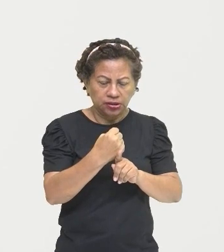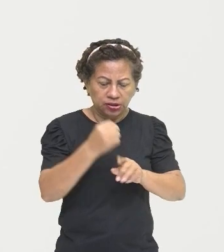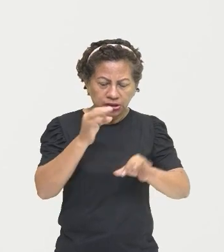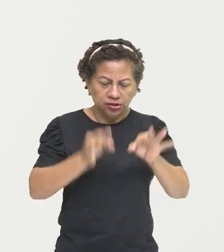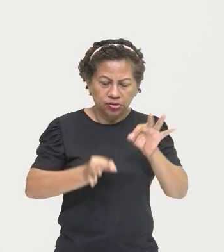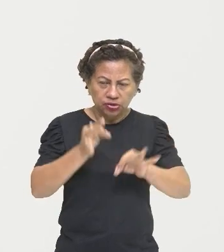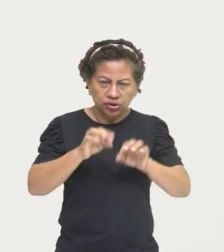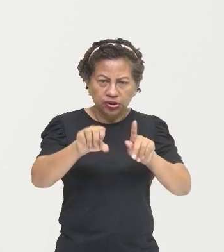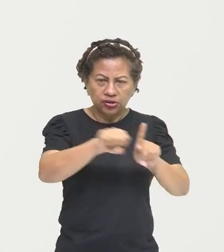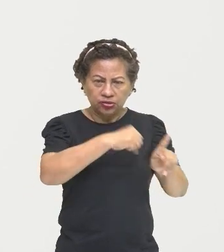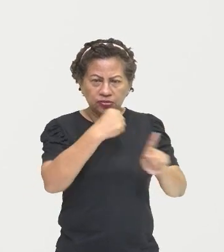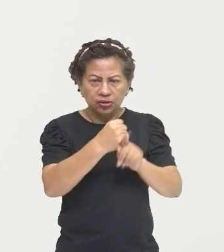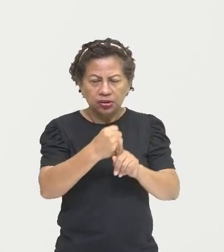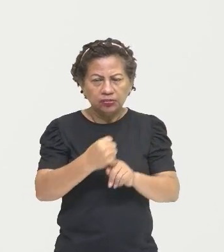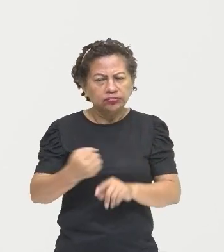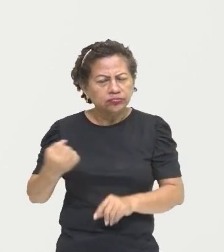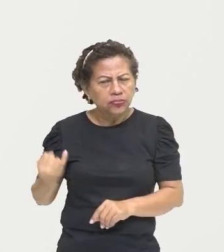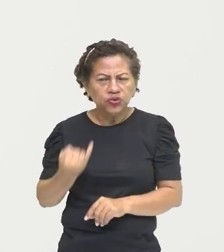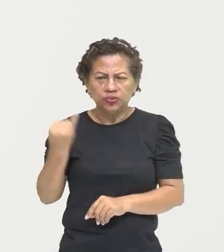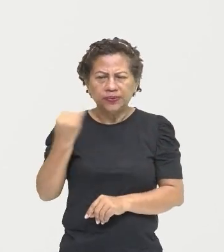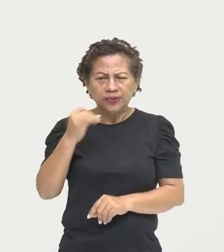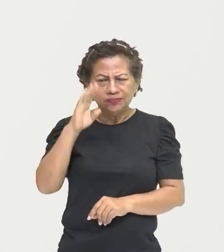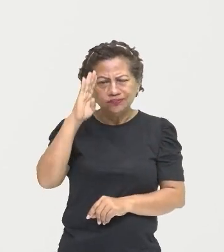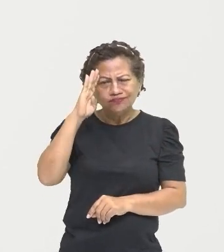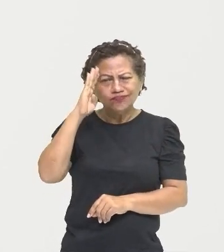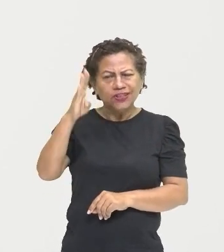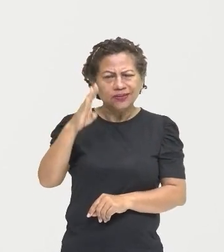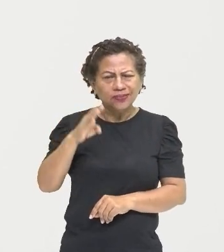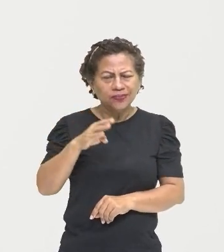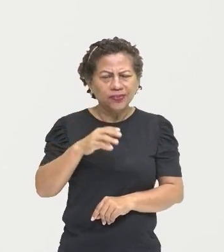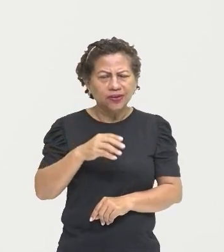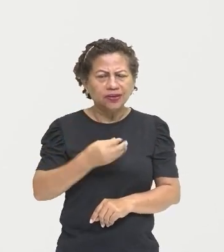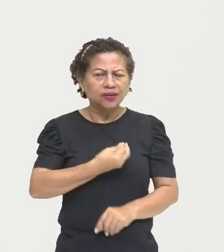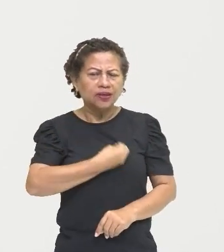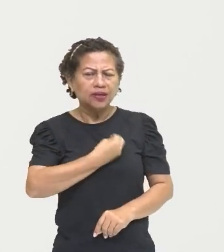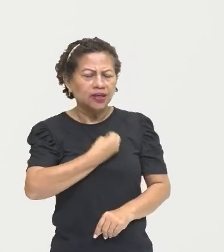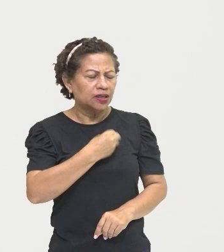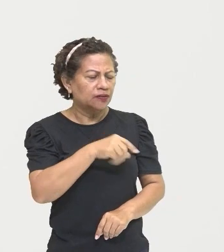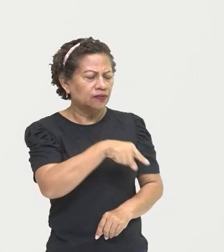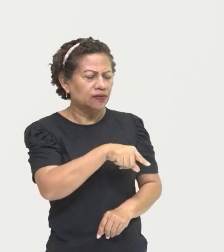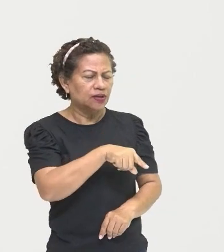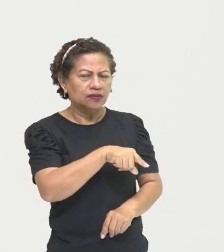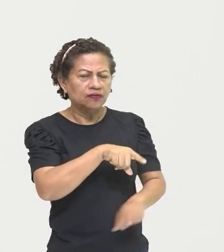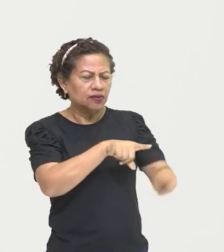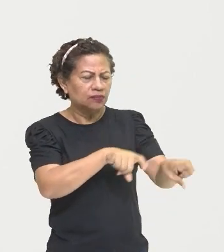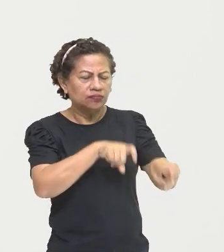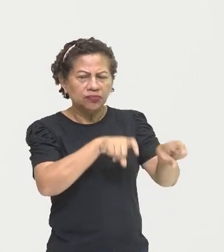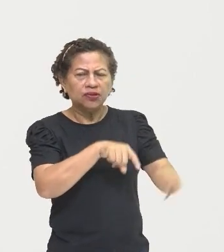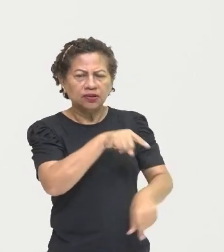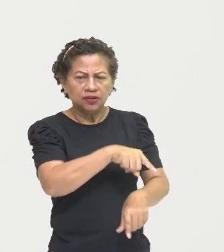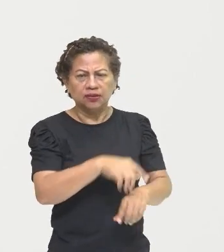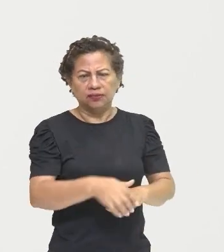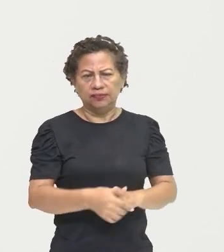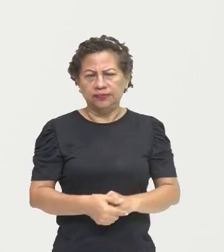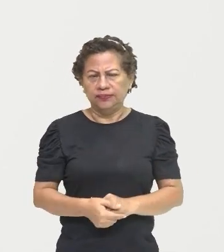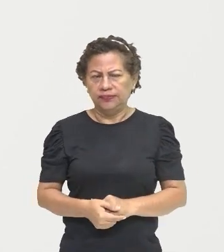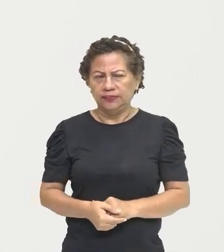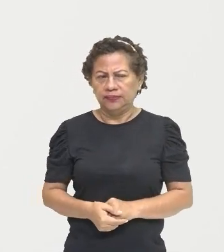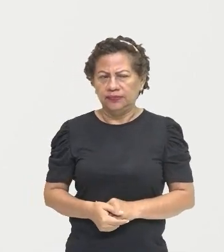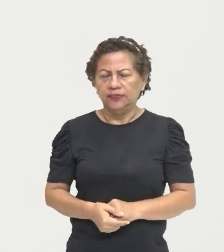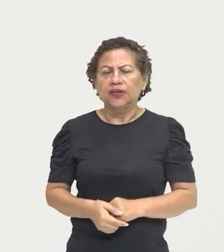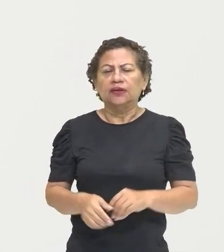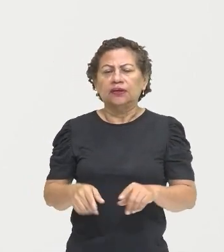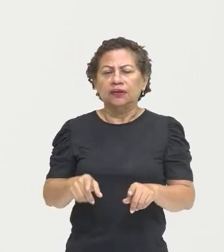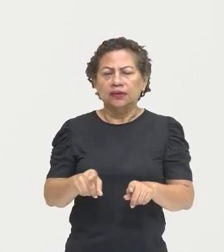importante, principalmente no campo. O MST também, ele não luta somente pelos direitos do